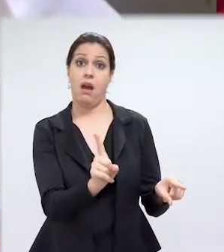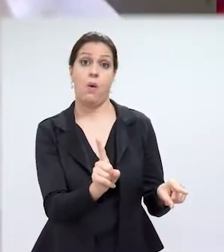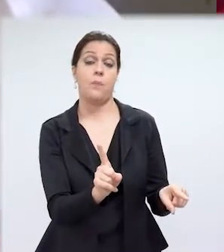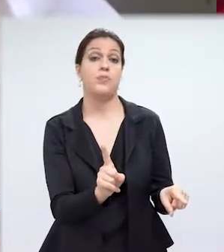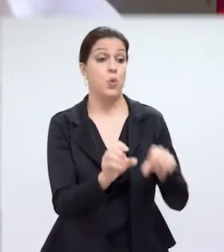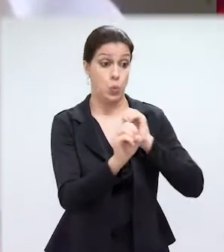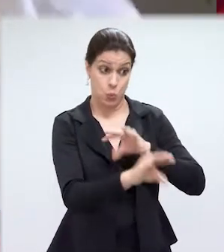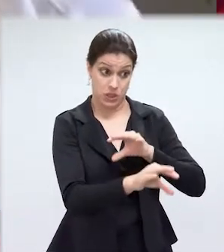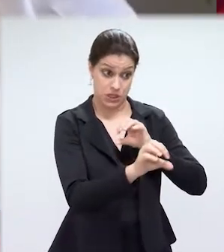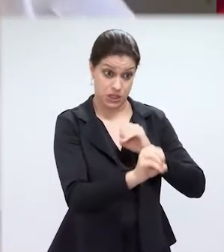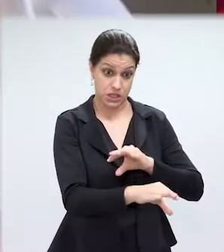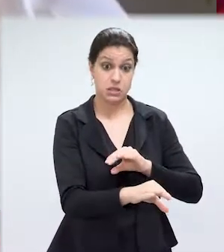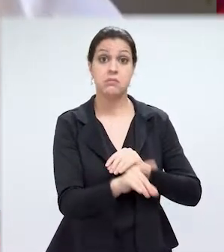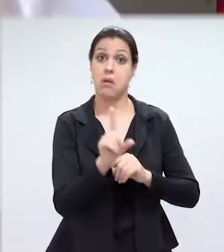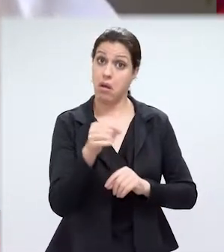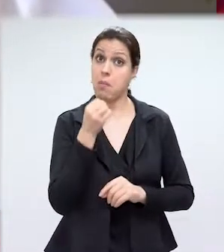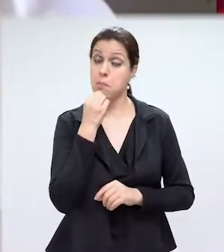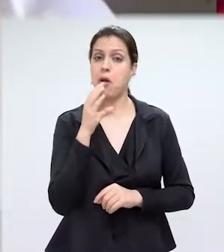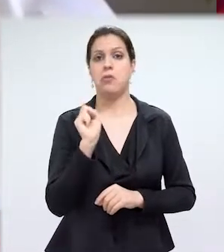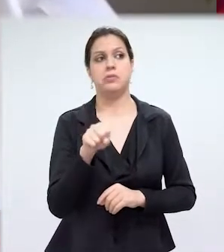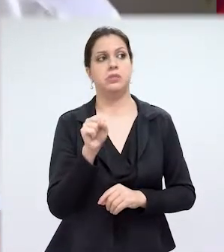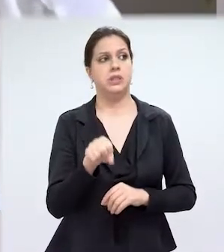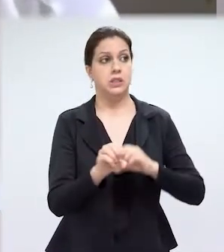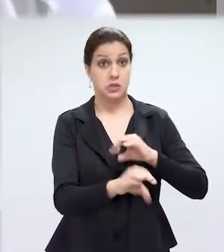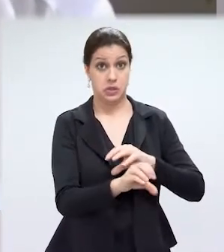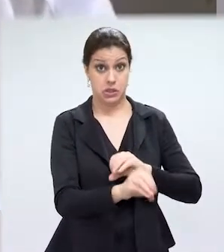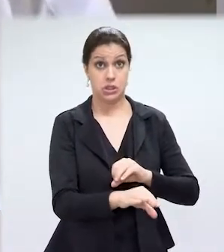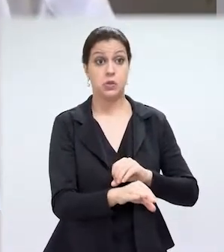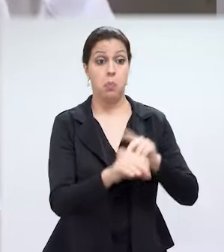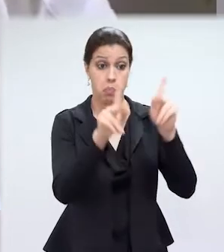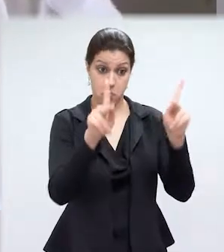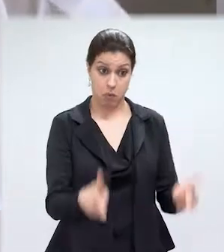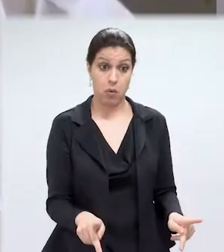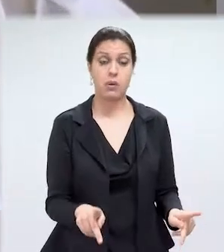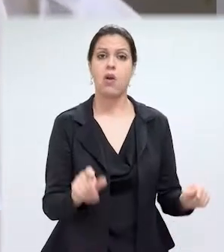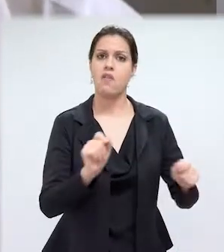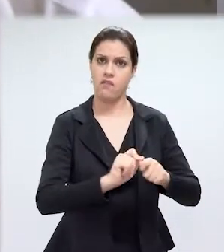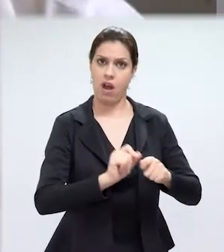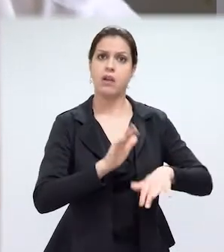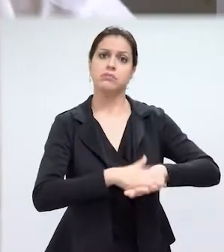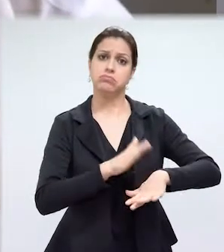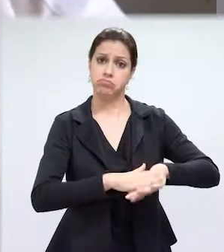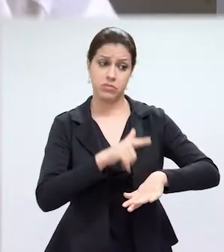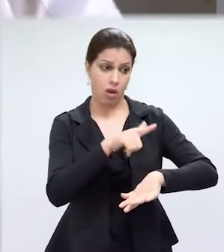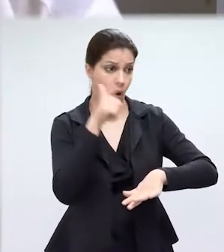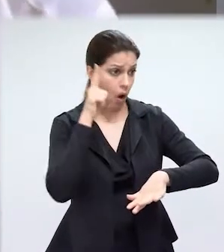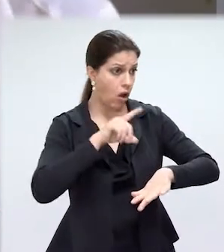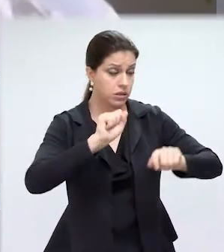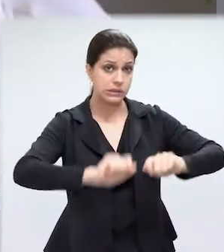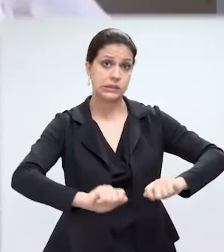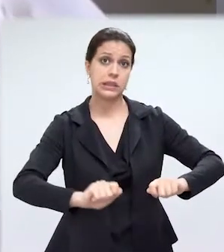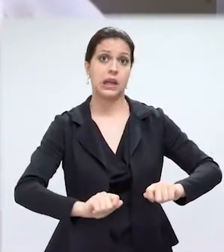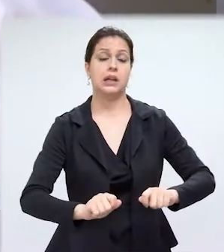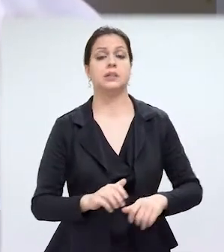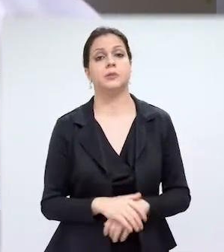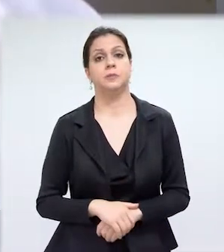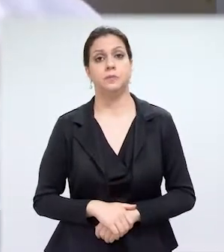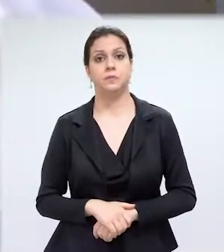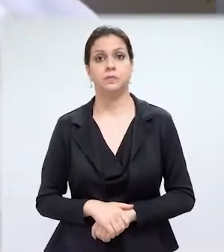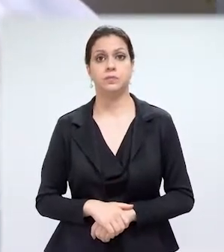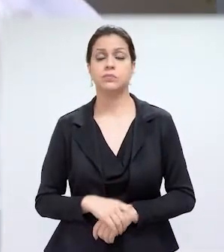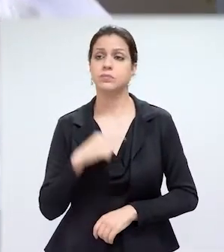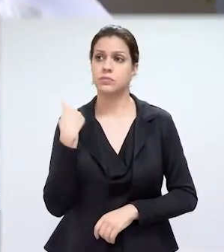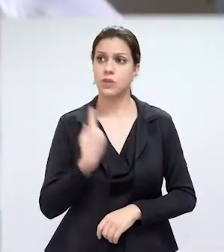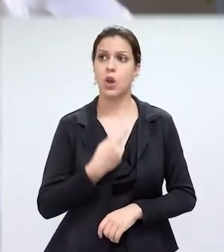ensino público, porque eu acho que o ensino público, ele faz o que é possível para ele